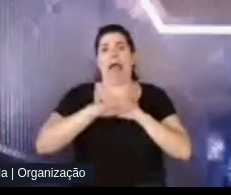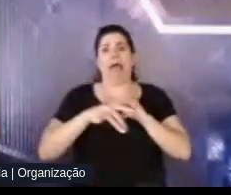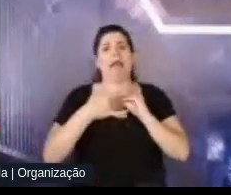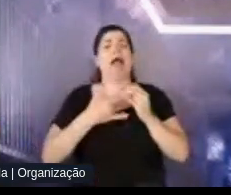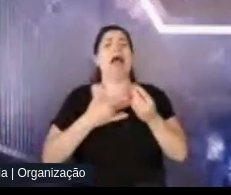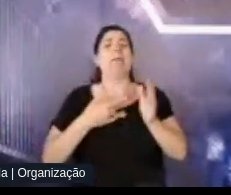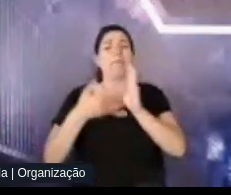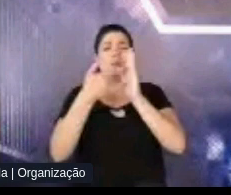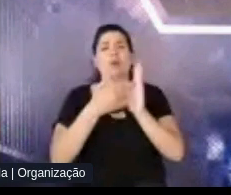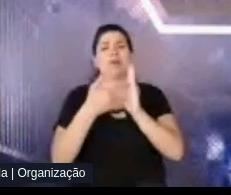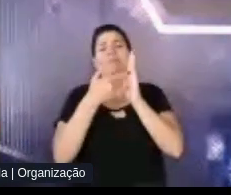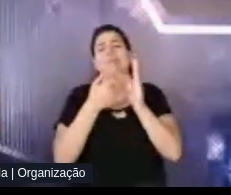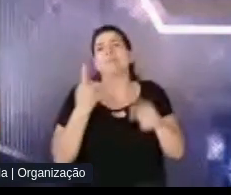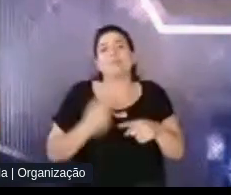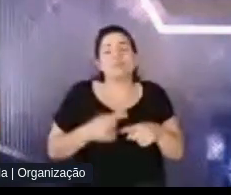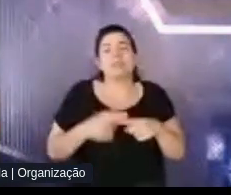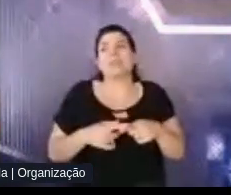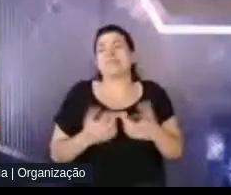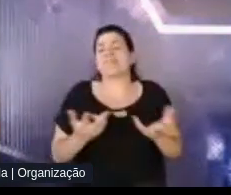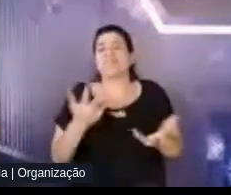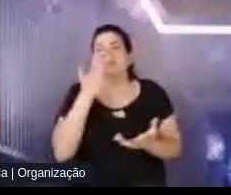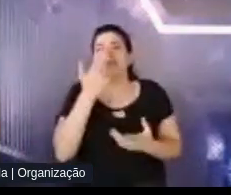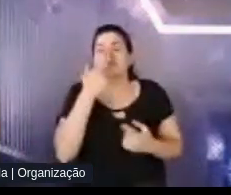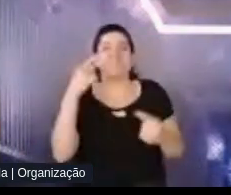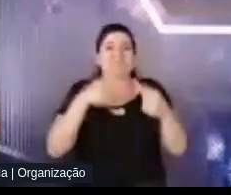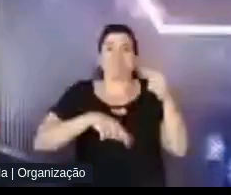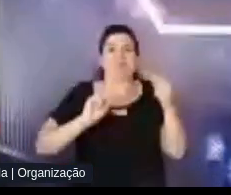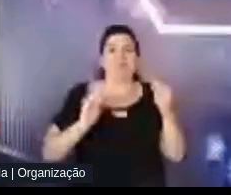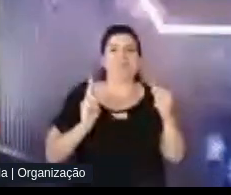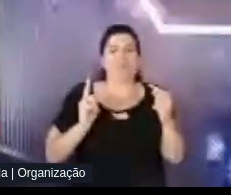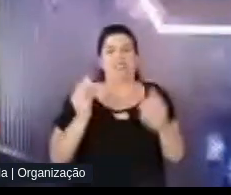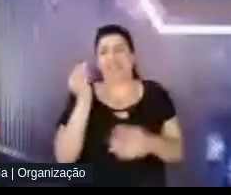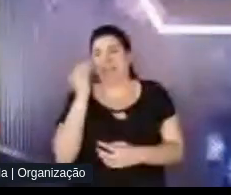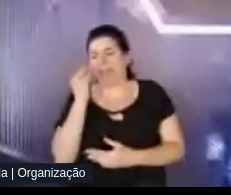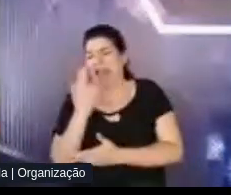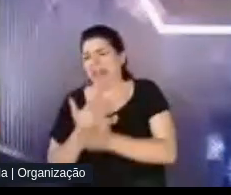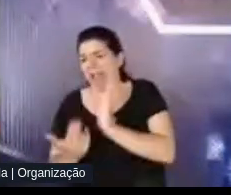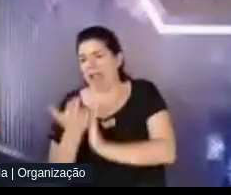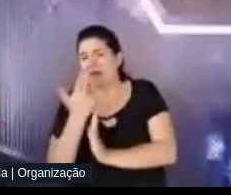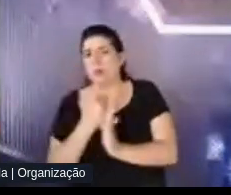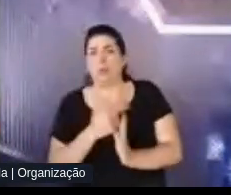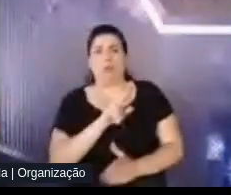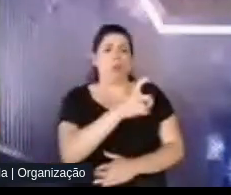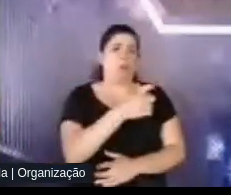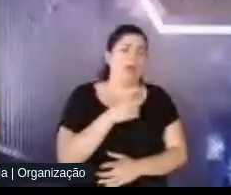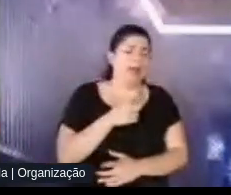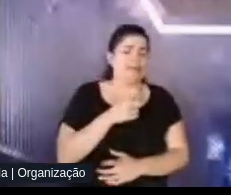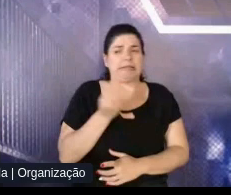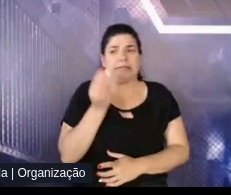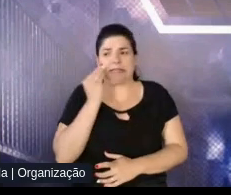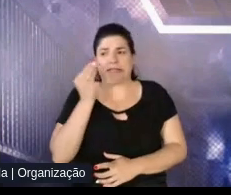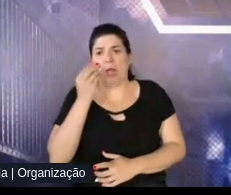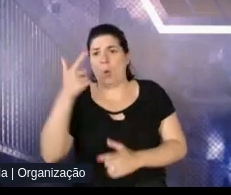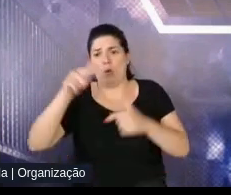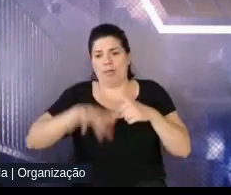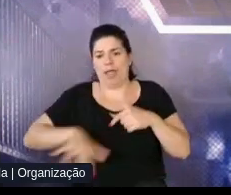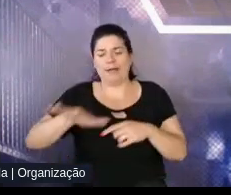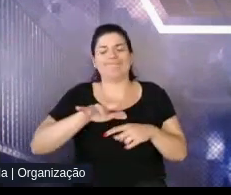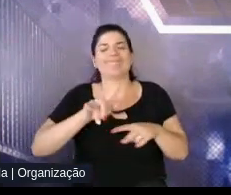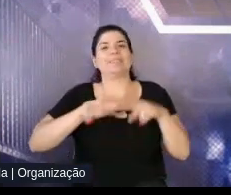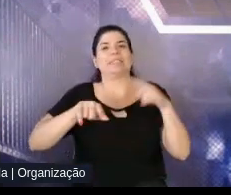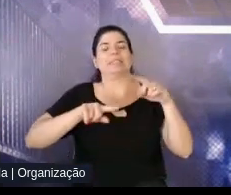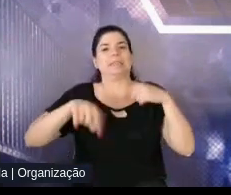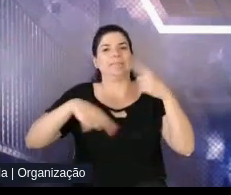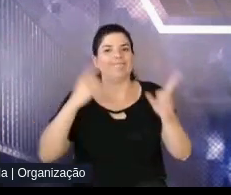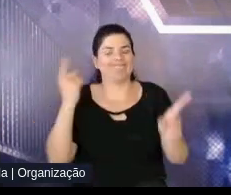não me via nisso. Então, eu tentei ir para dados, tentei para design, tentei para UX, e, por fim, eu realmente encontrei